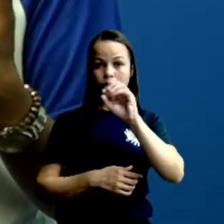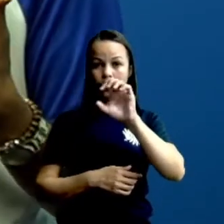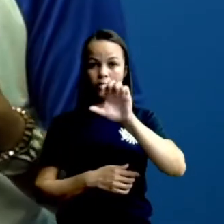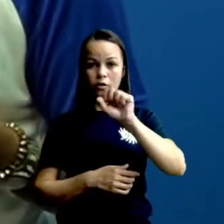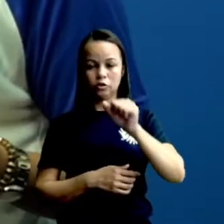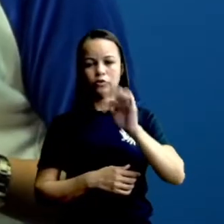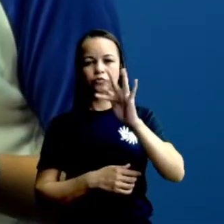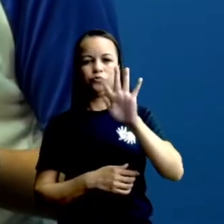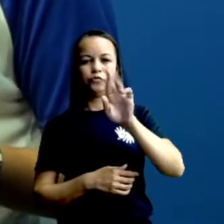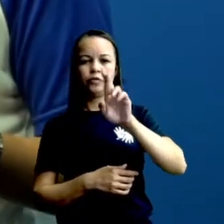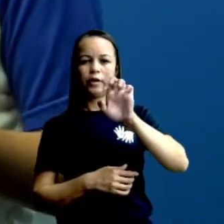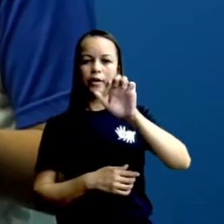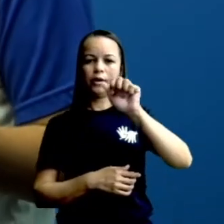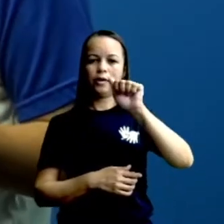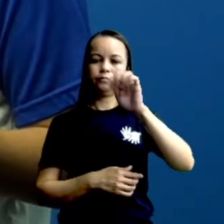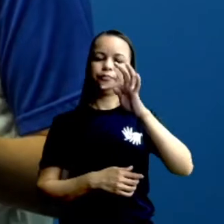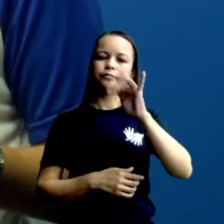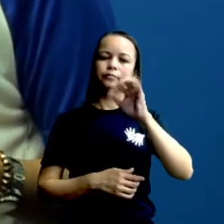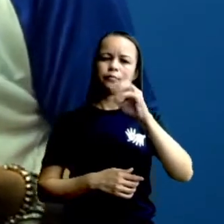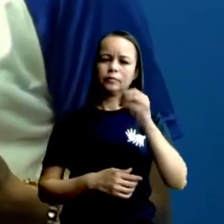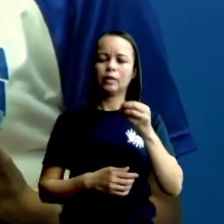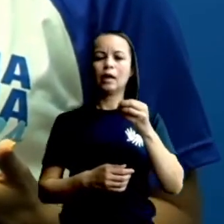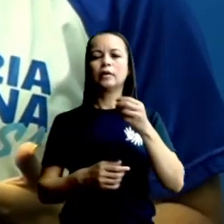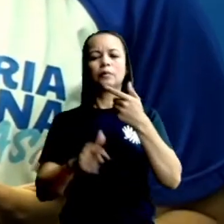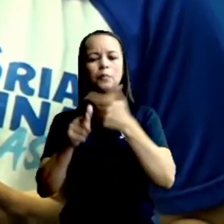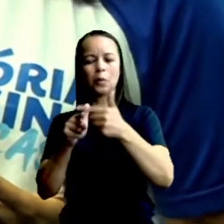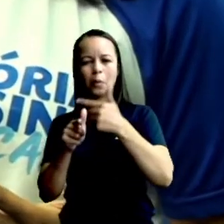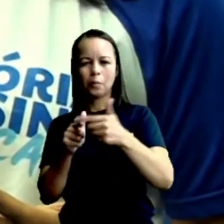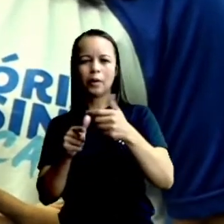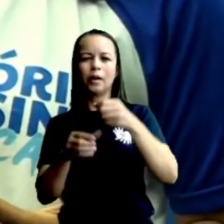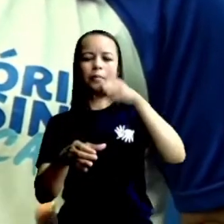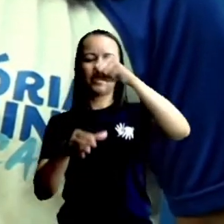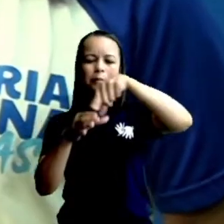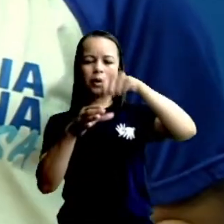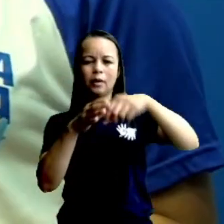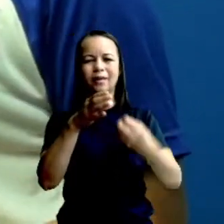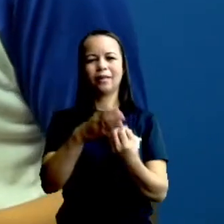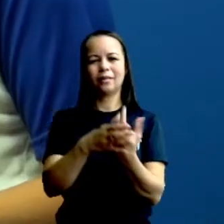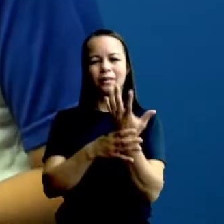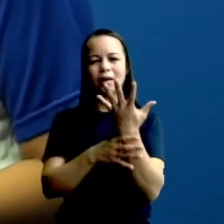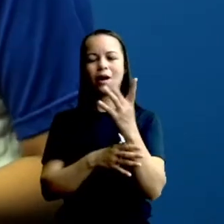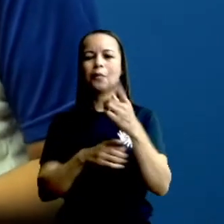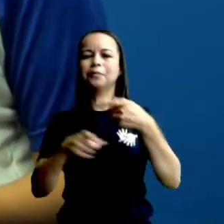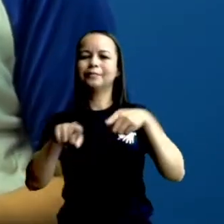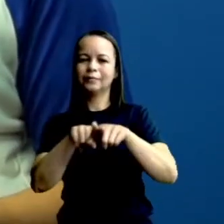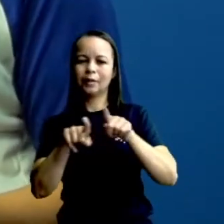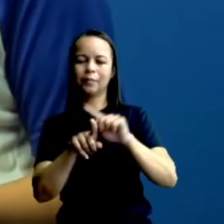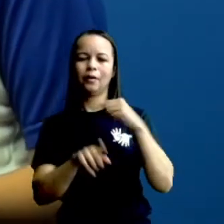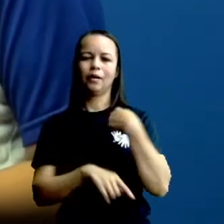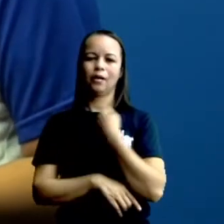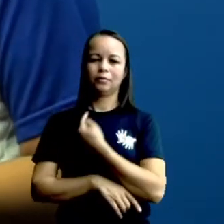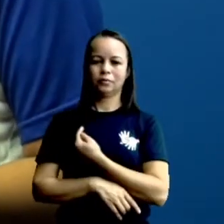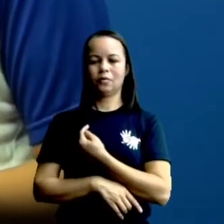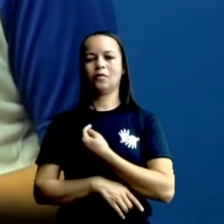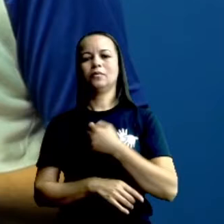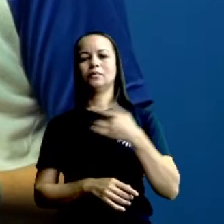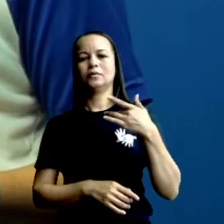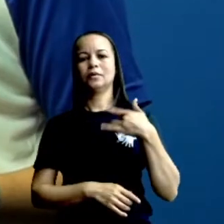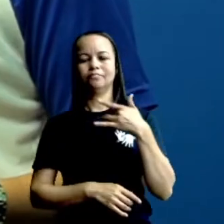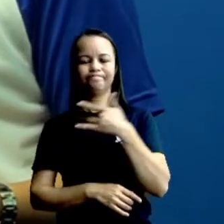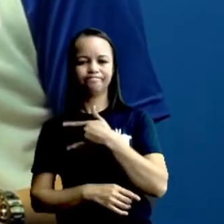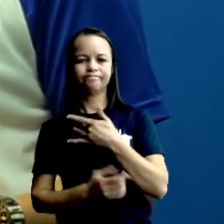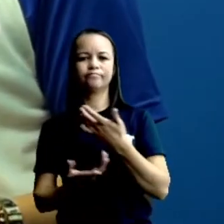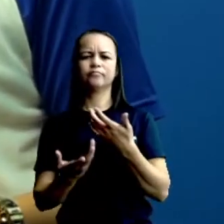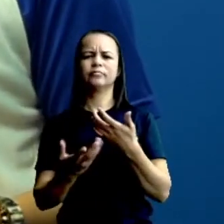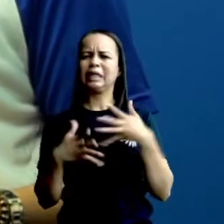coisas, prejudicando plantações, consequentemente a nossa saúde também. Então, vocês já pararam para pensar que toda a poluição que existe,